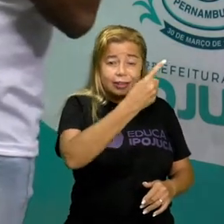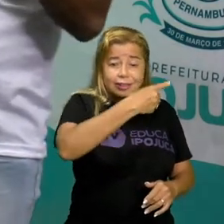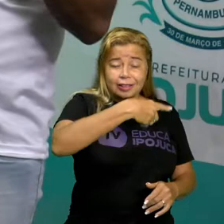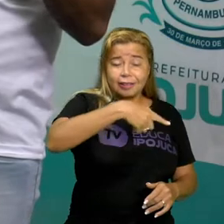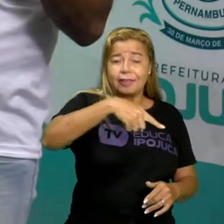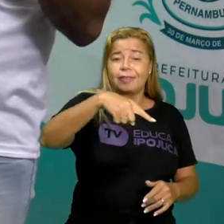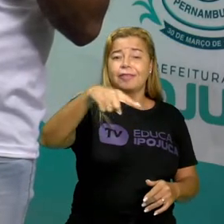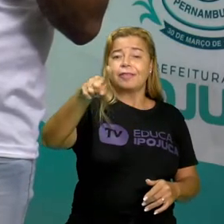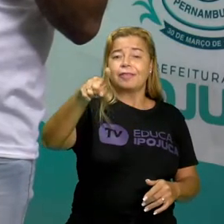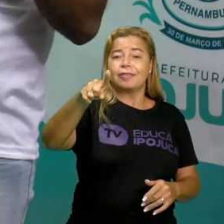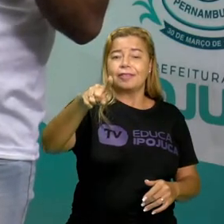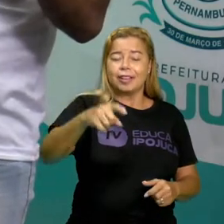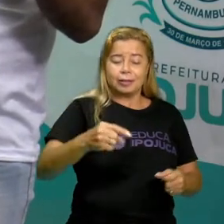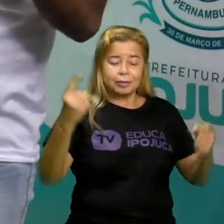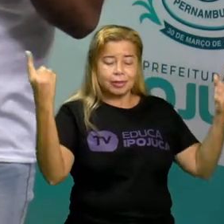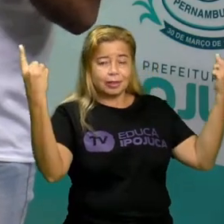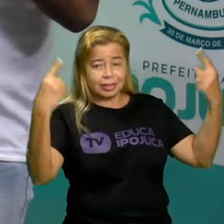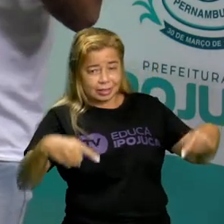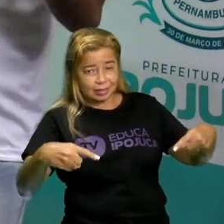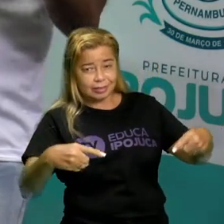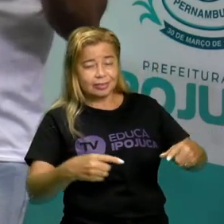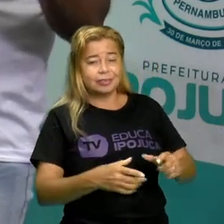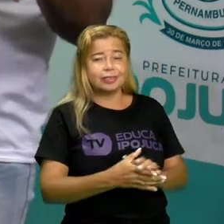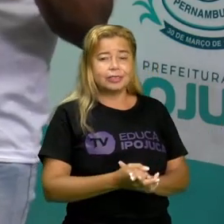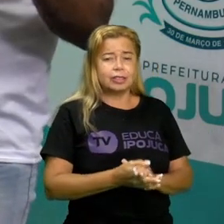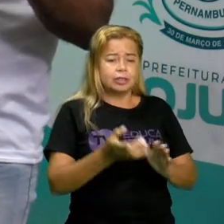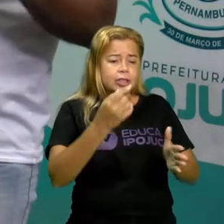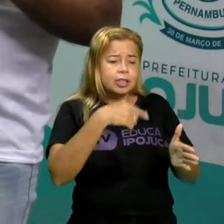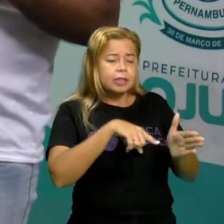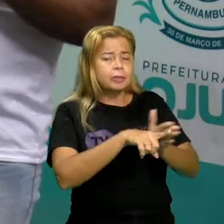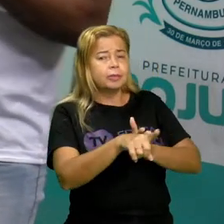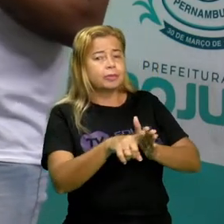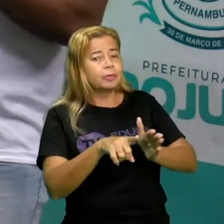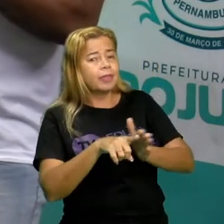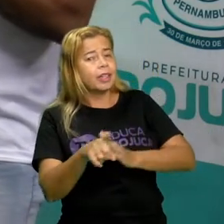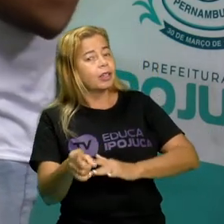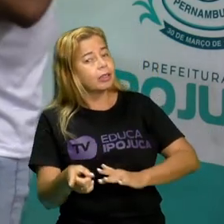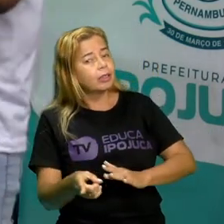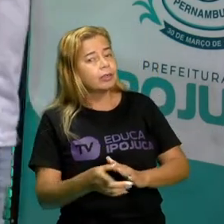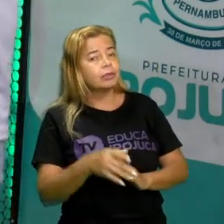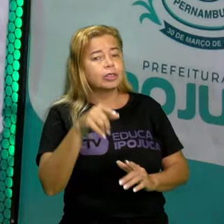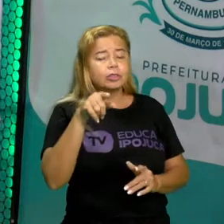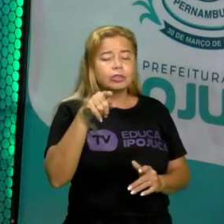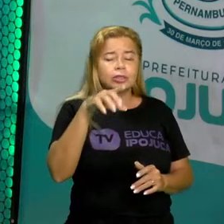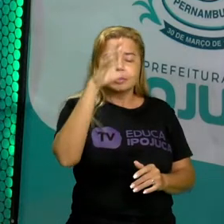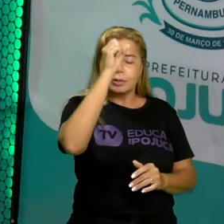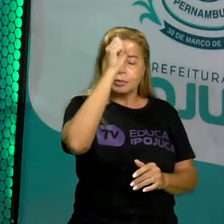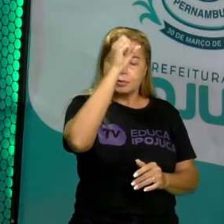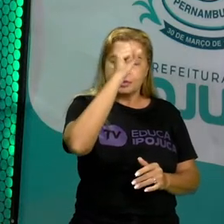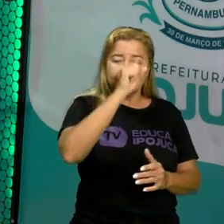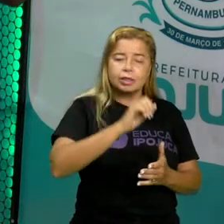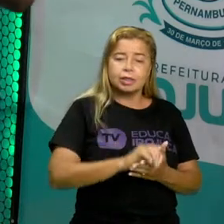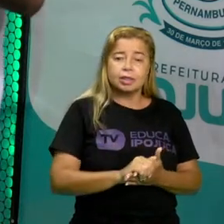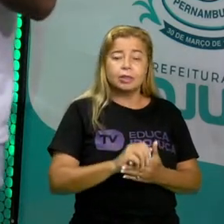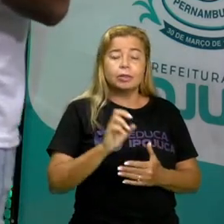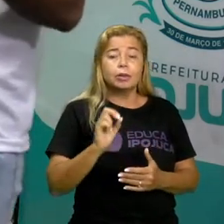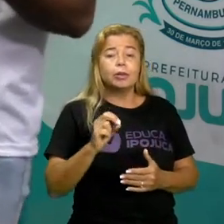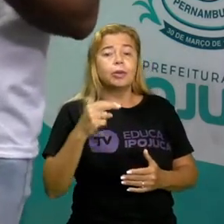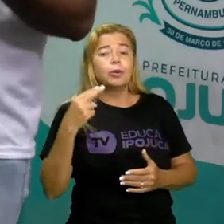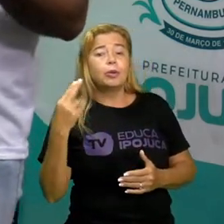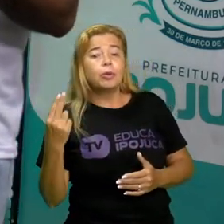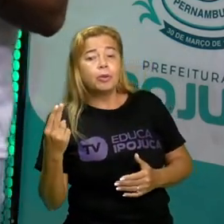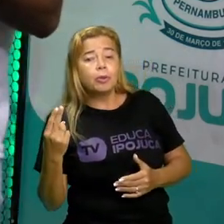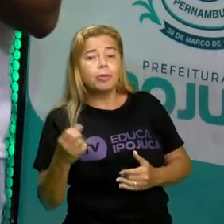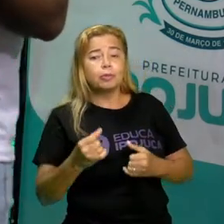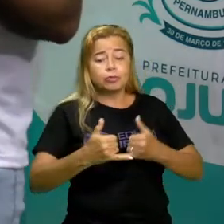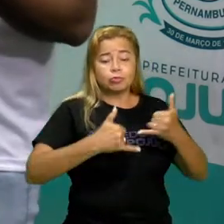direcionado para o nosso desafio, que vai ser algumas perguntas, né, do que você aprendeu hoje, ou vai ser um